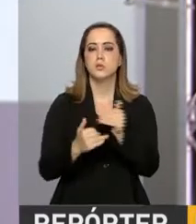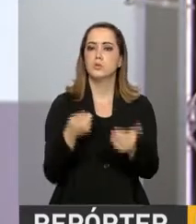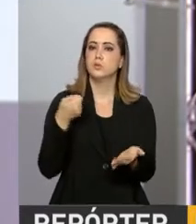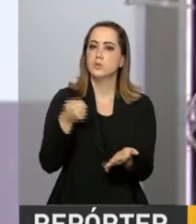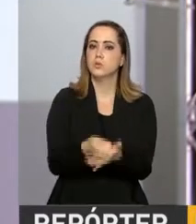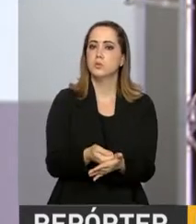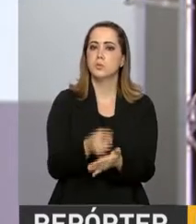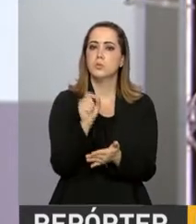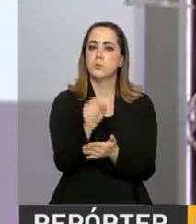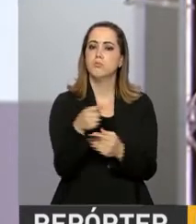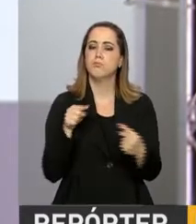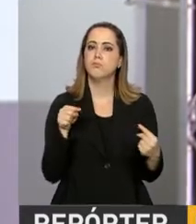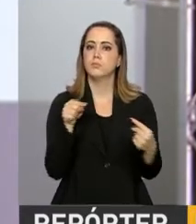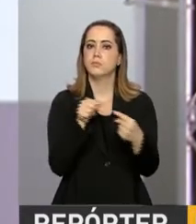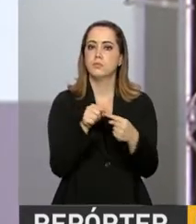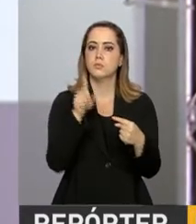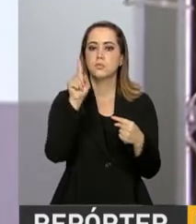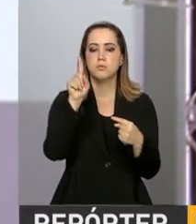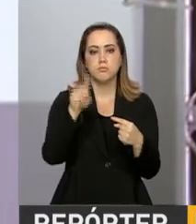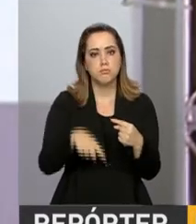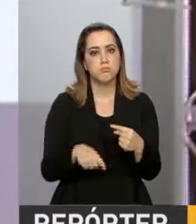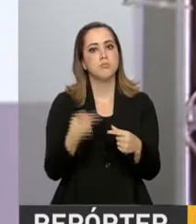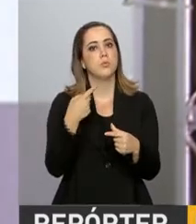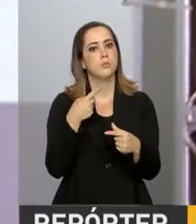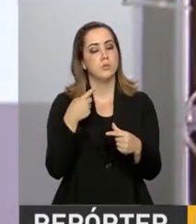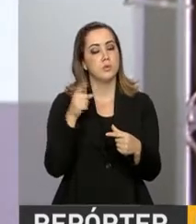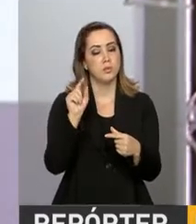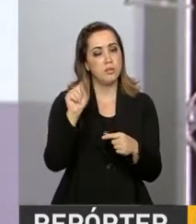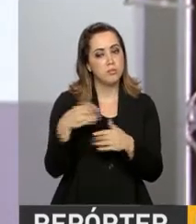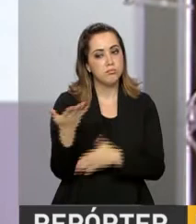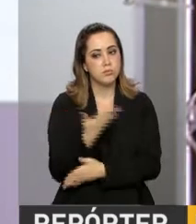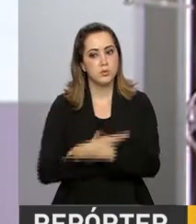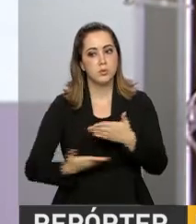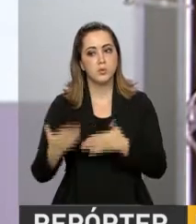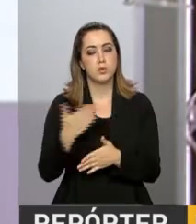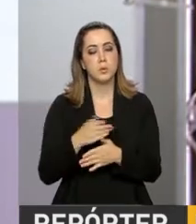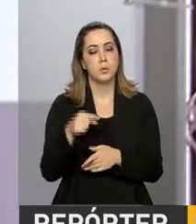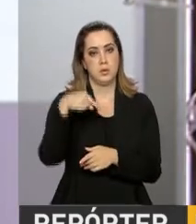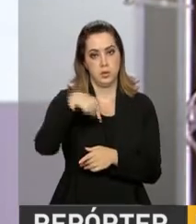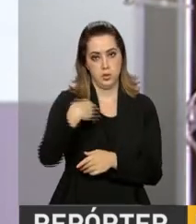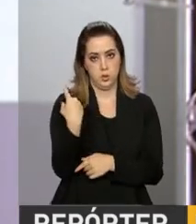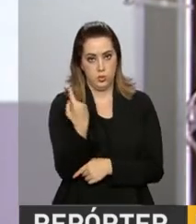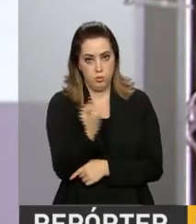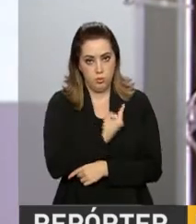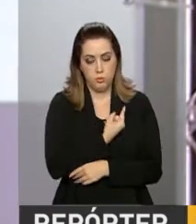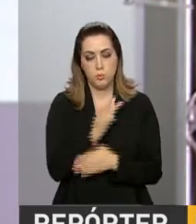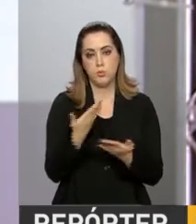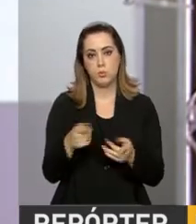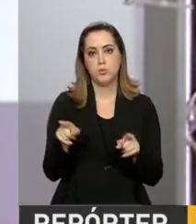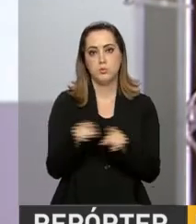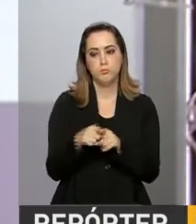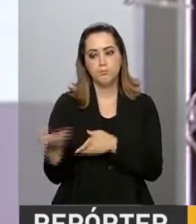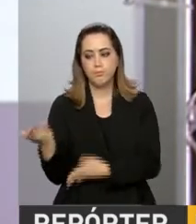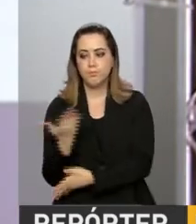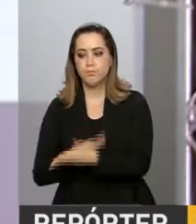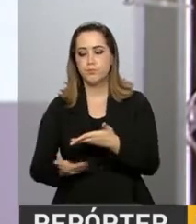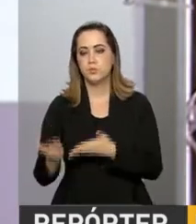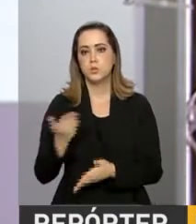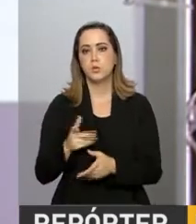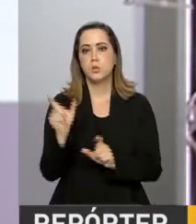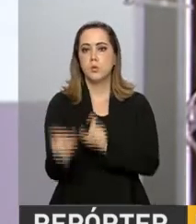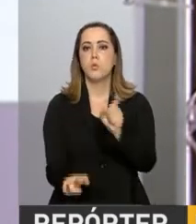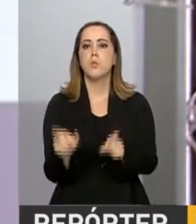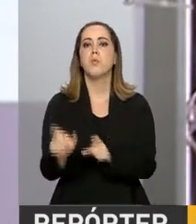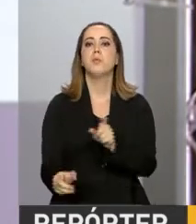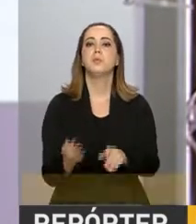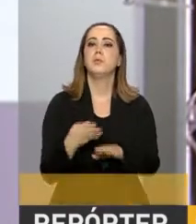nessa direção é um desafio compartilhado entre o regulador, nós e o mercado. Temos